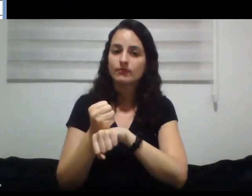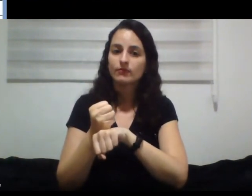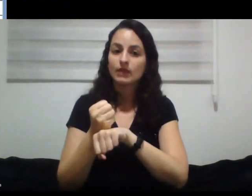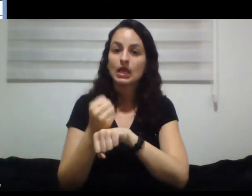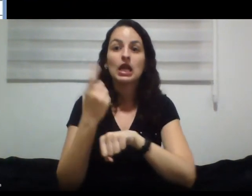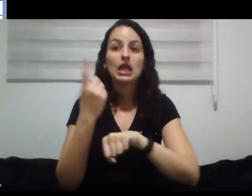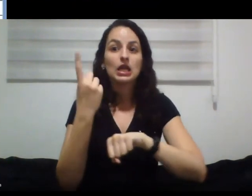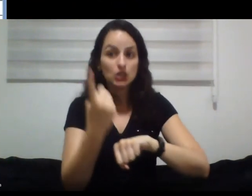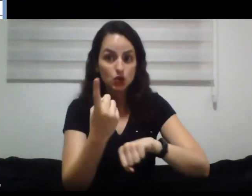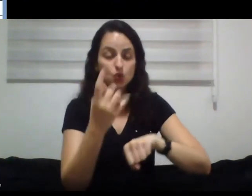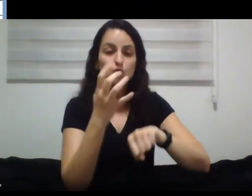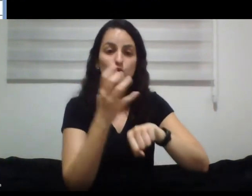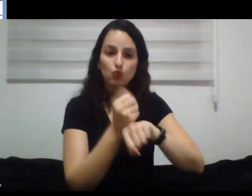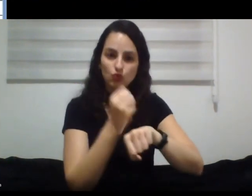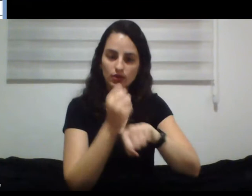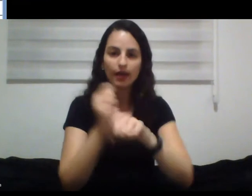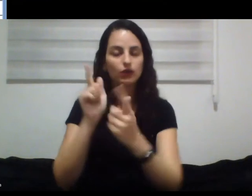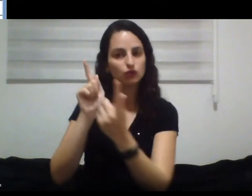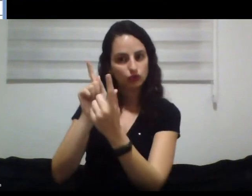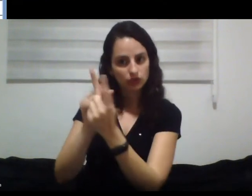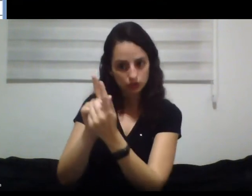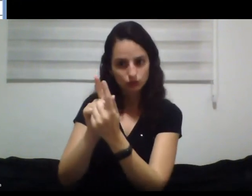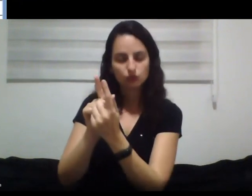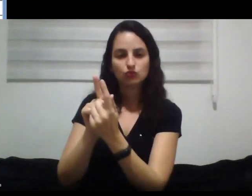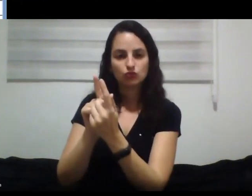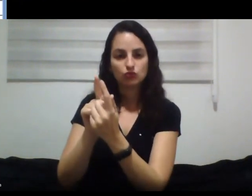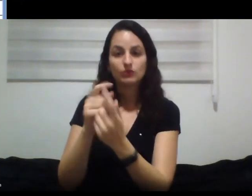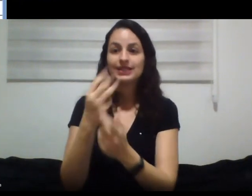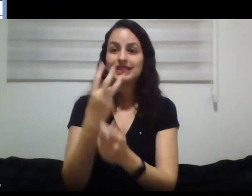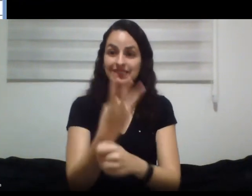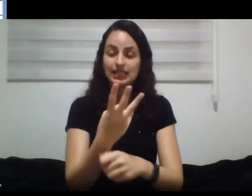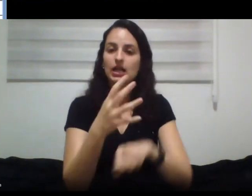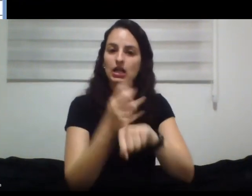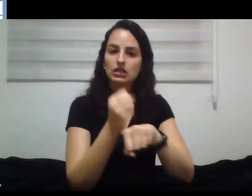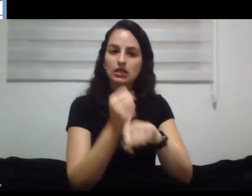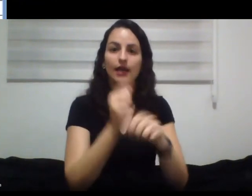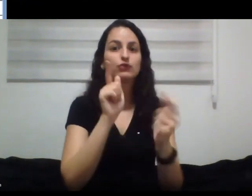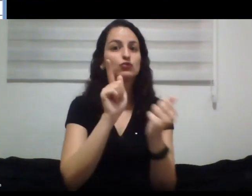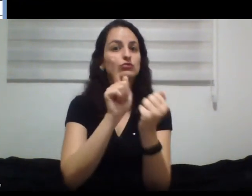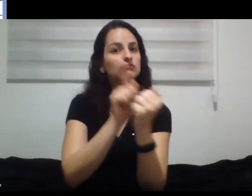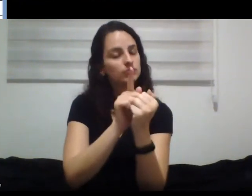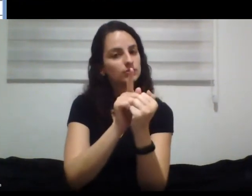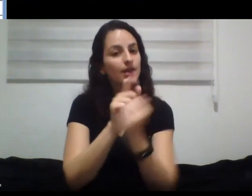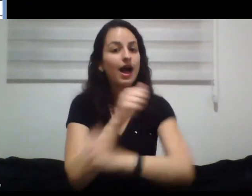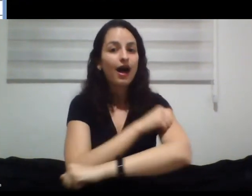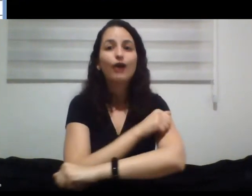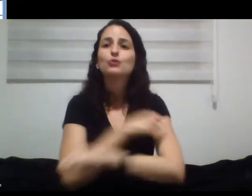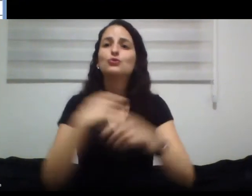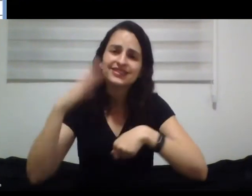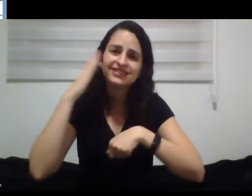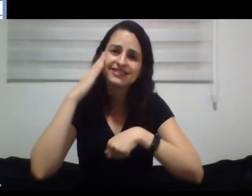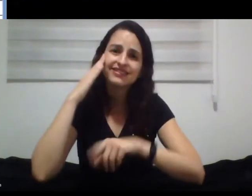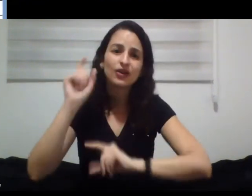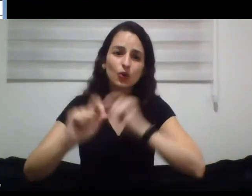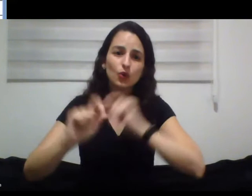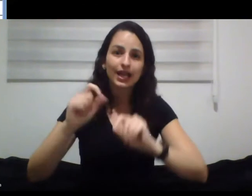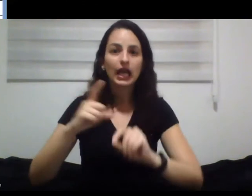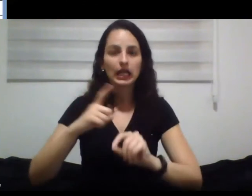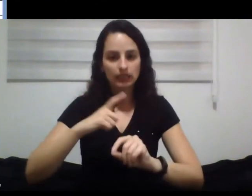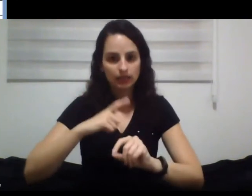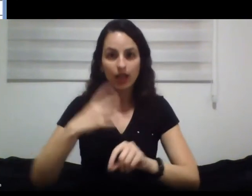aprendizagem é diferente de você entrar numa base de vídeos e ficar assistindo vídeos de pessoas que estão ali, na